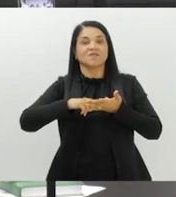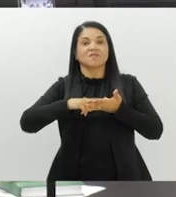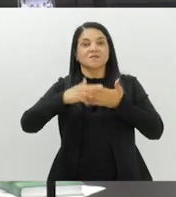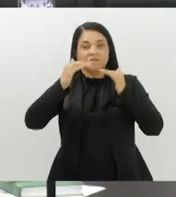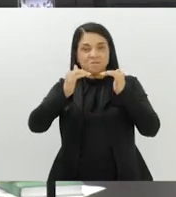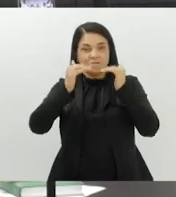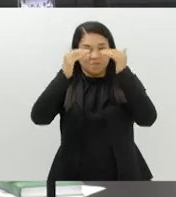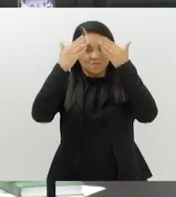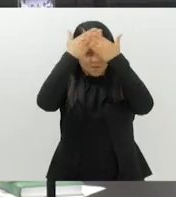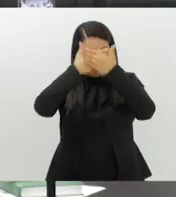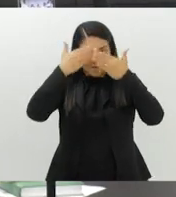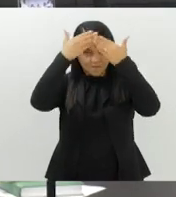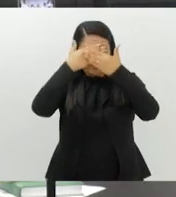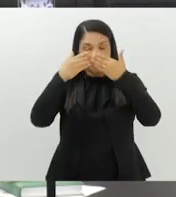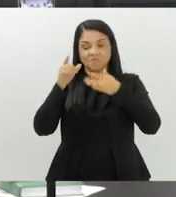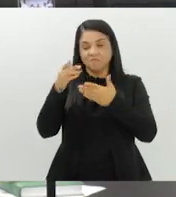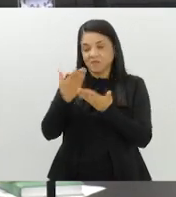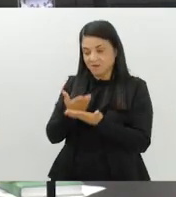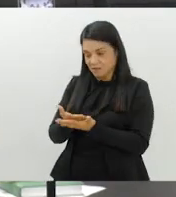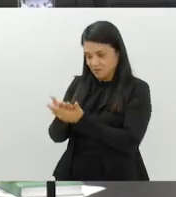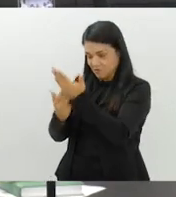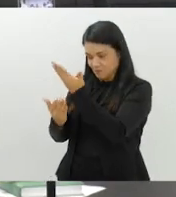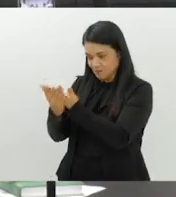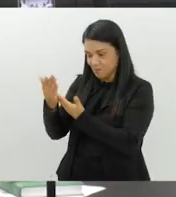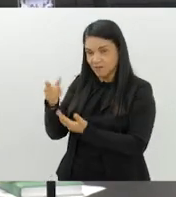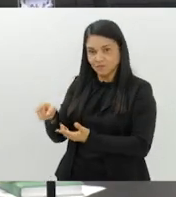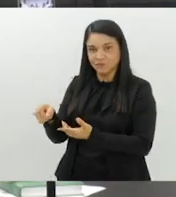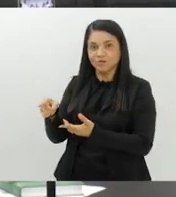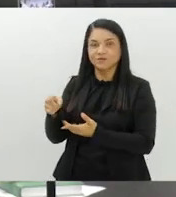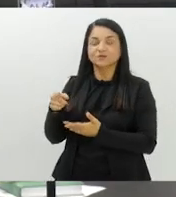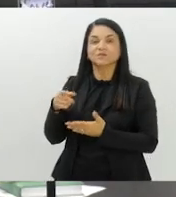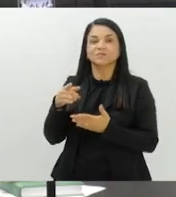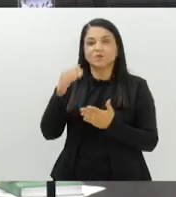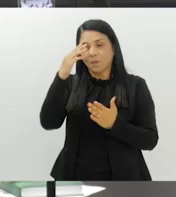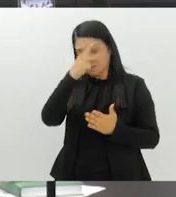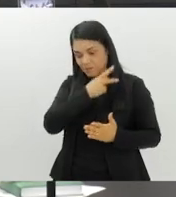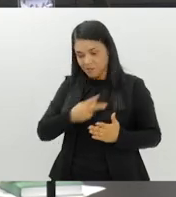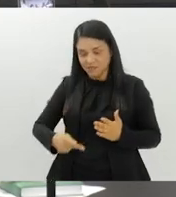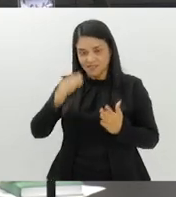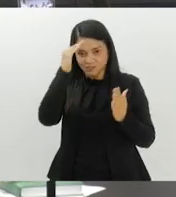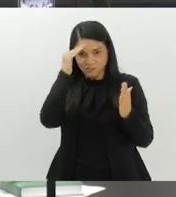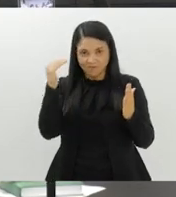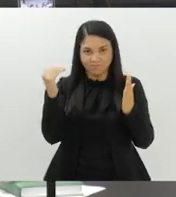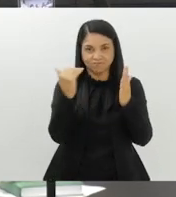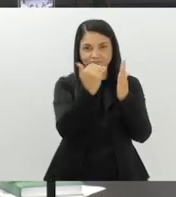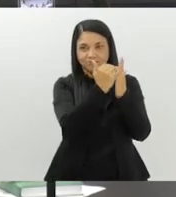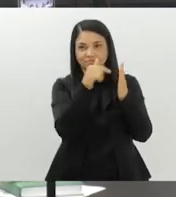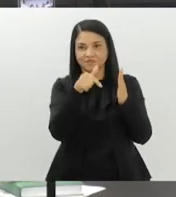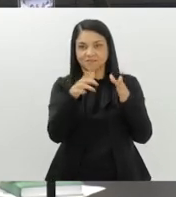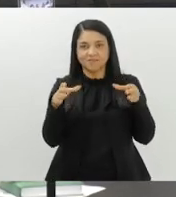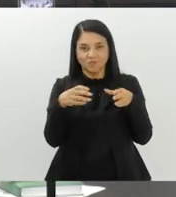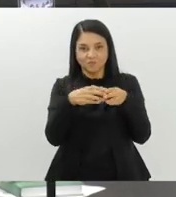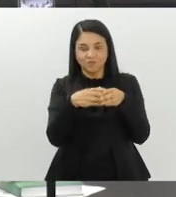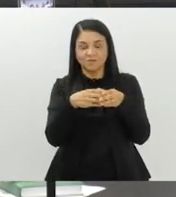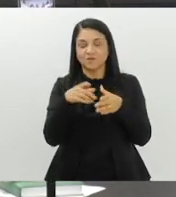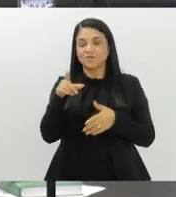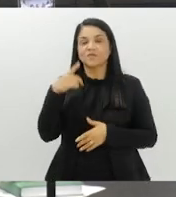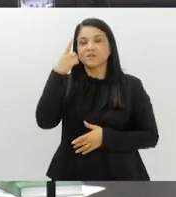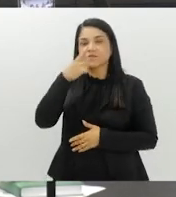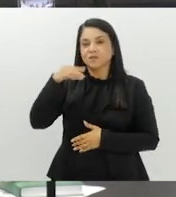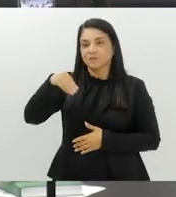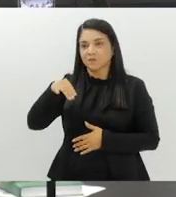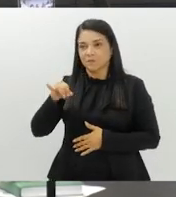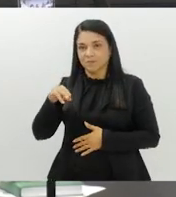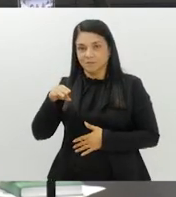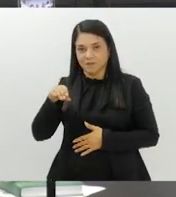do deputado, presidente dessa comissão, da comissão do Cumpra-se, o Carlos Mink, que sempre foi um grande parceiro da